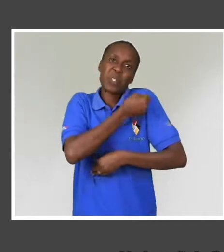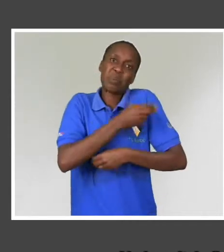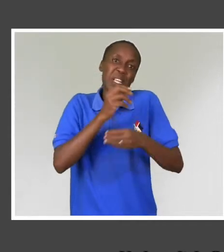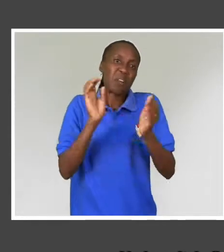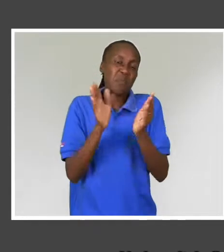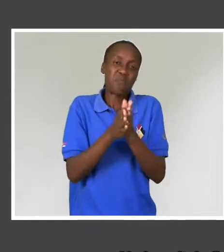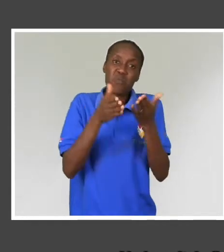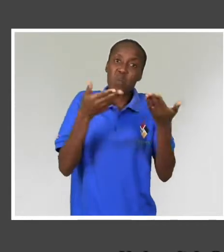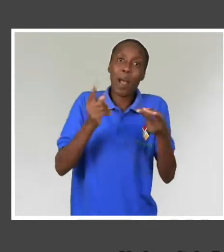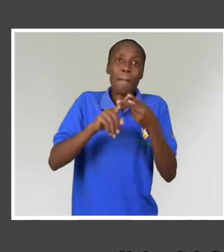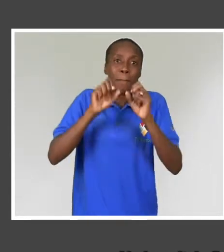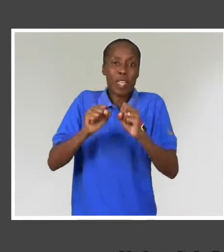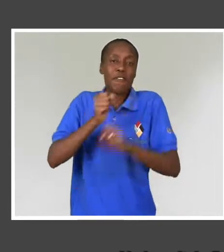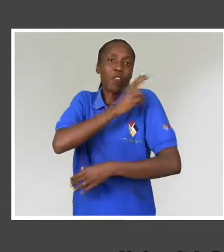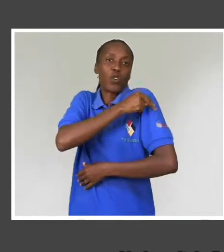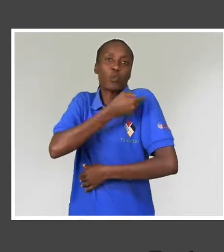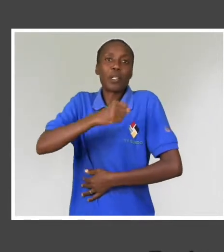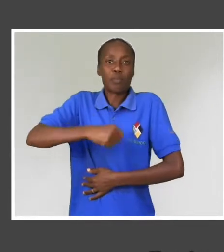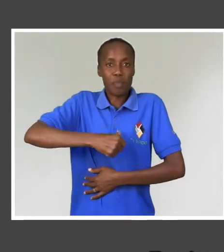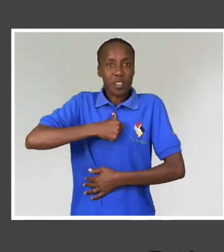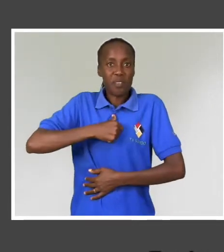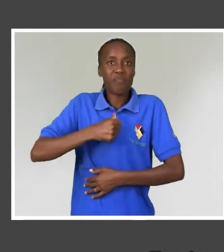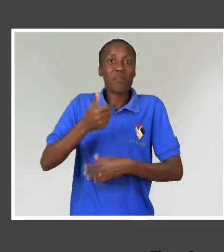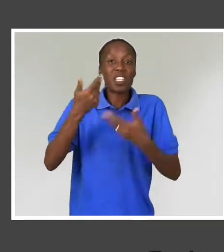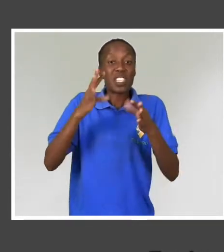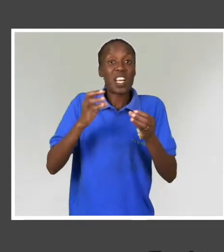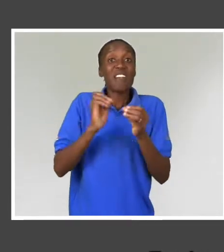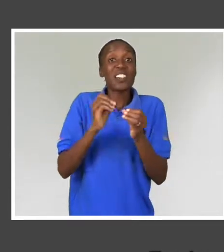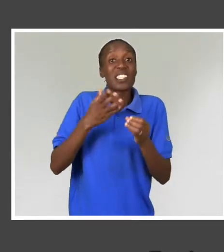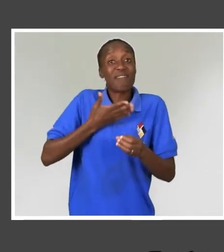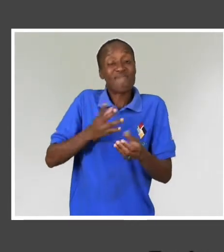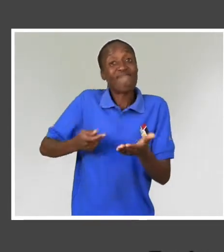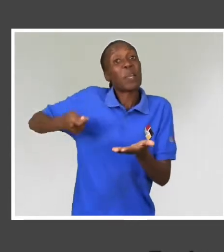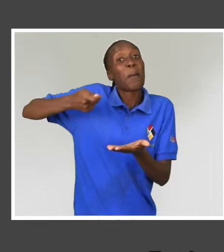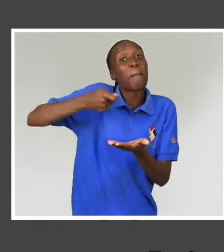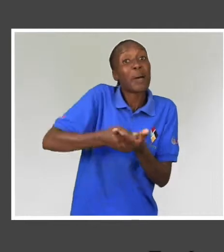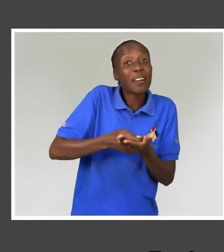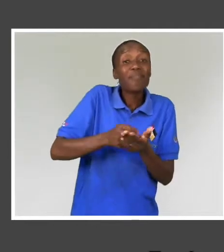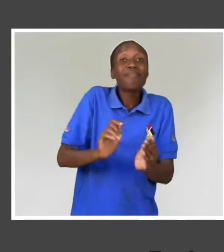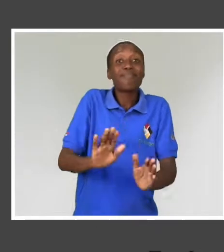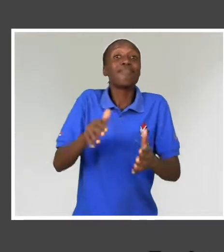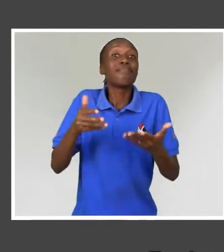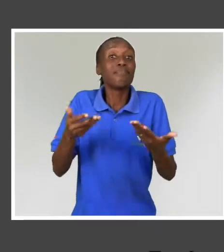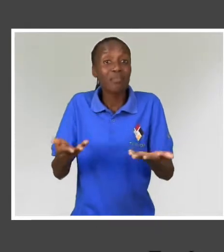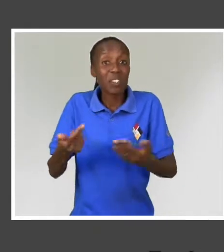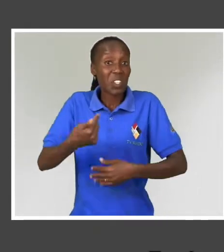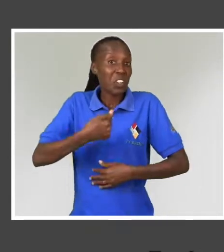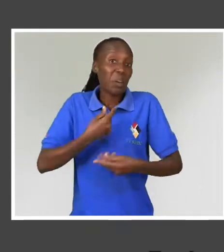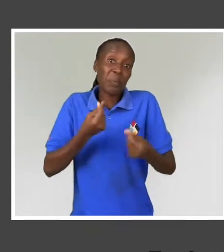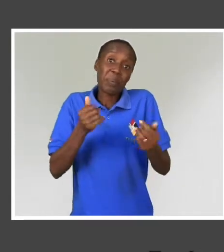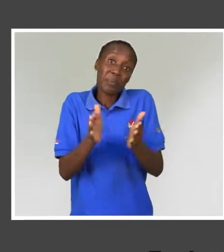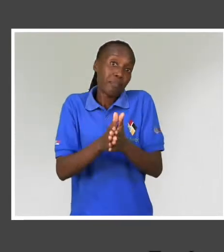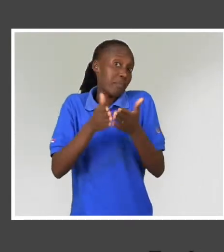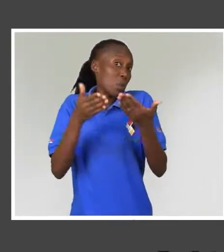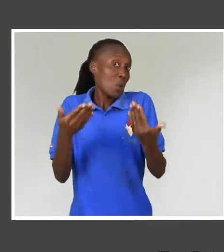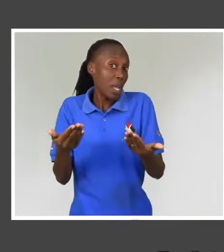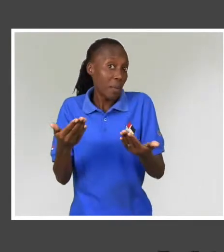tipo de operação. Tem que ser um hospital privado. isso aí já precisa de valores monetários para se pagar.